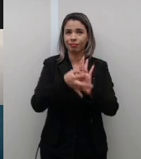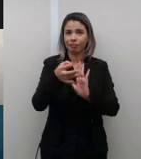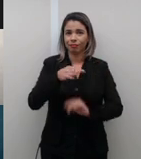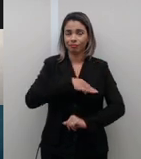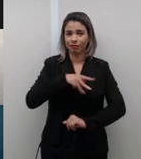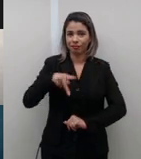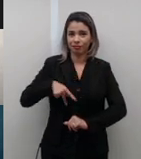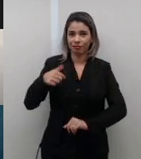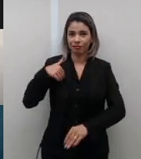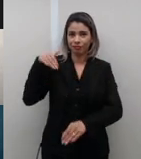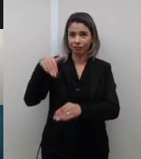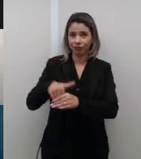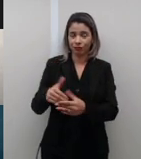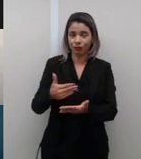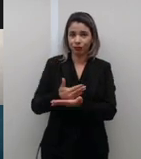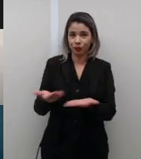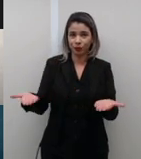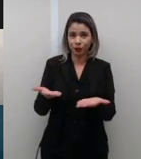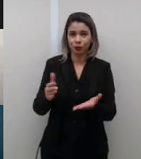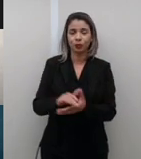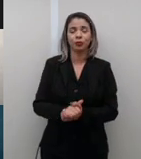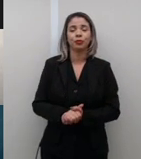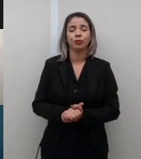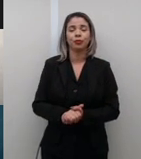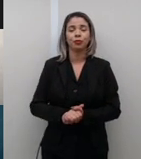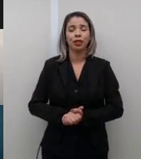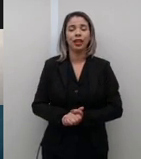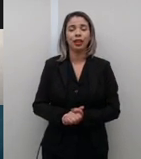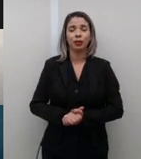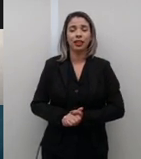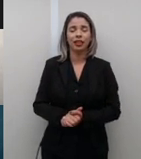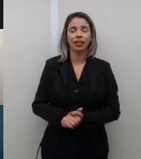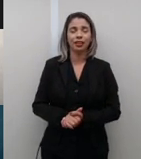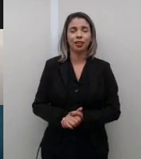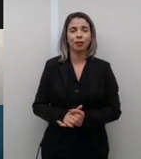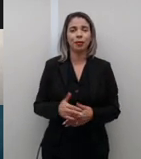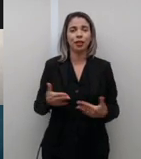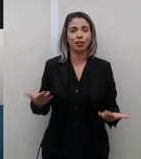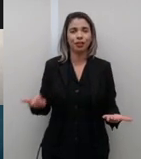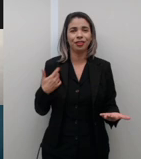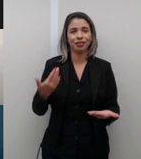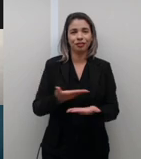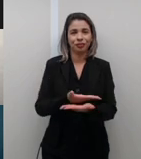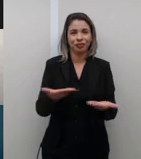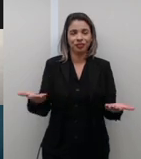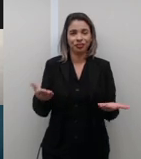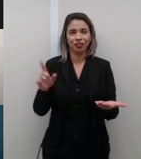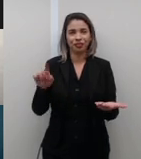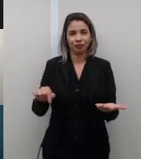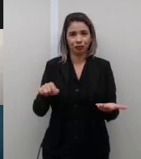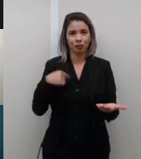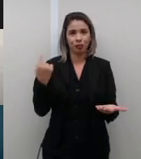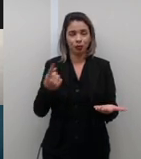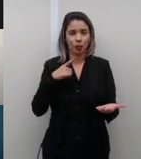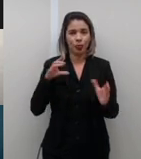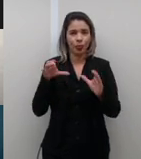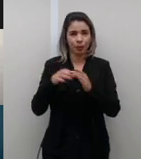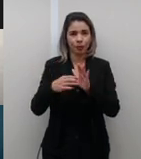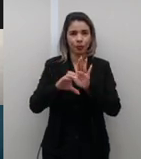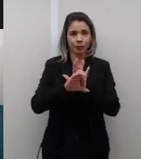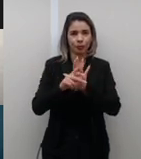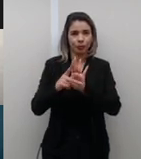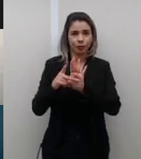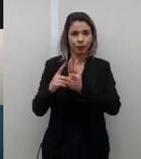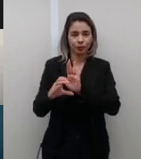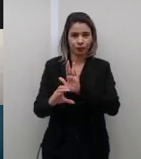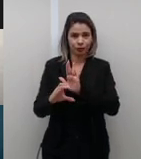ao voto. Por primeiro, consoante o decidido pelo plenário desta corte, né, nós estamos aplicando aqui o CPC 2015, e